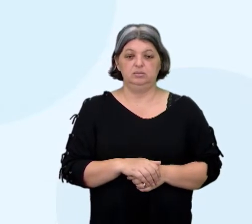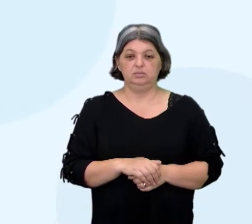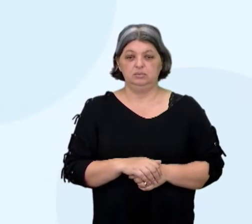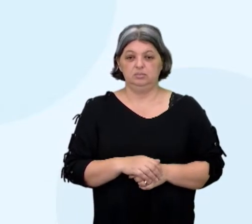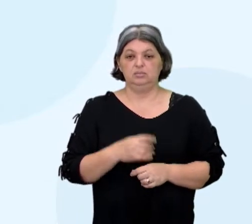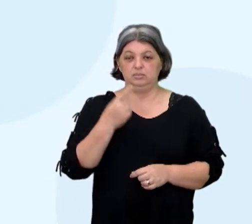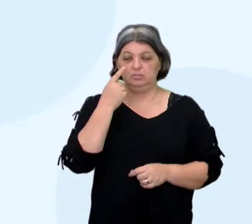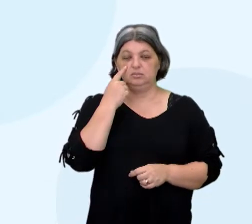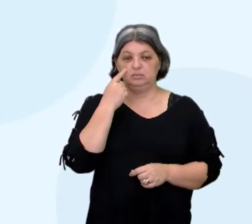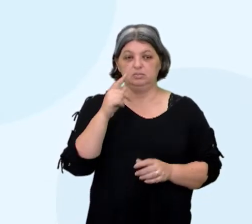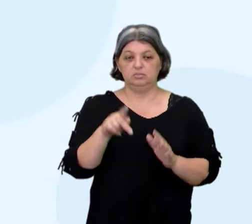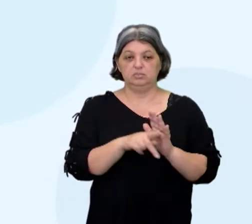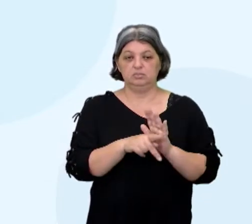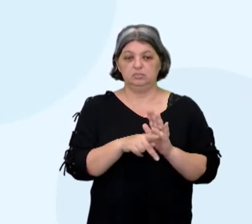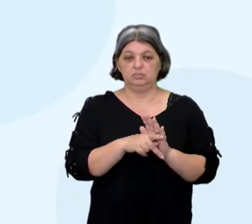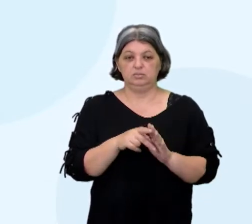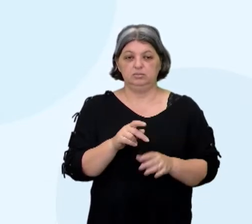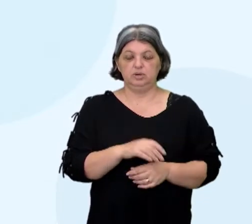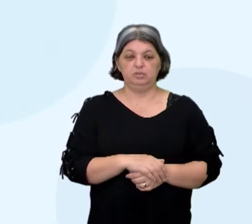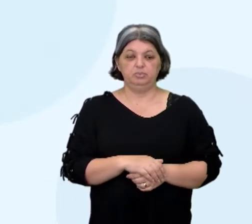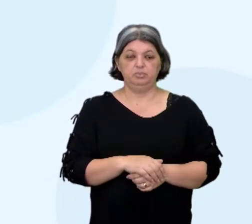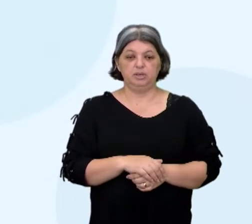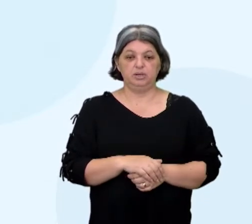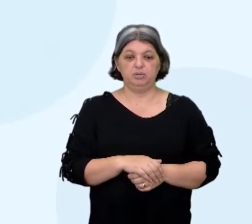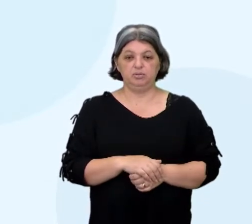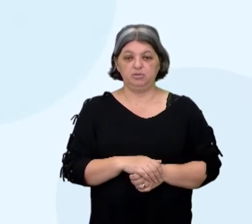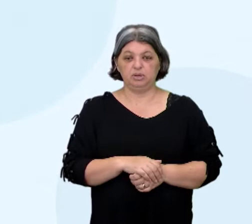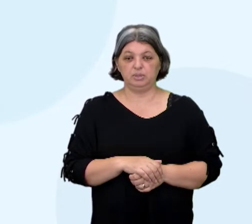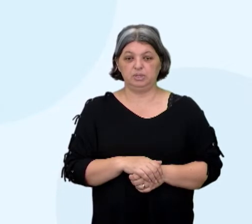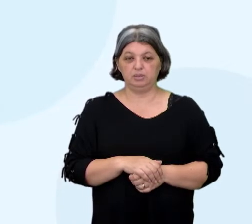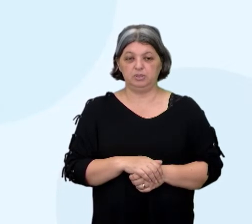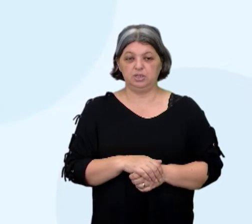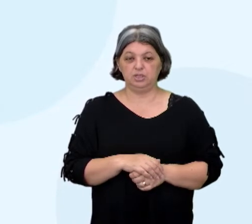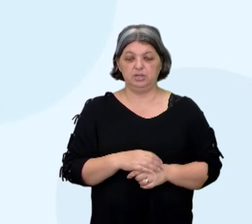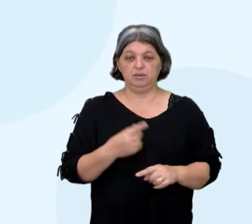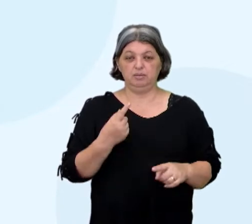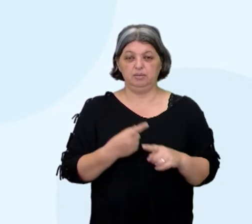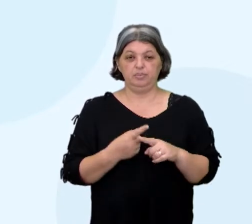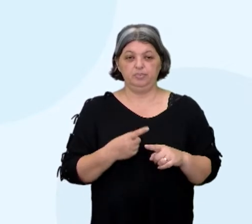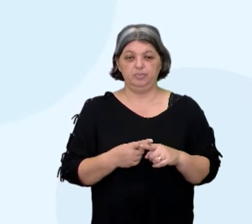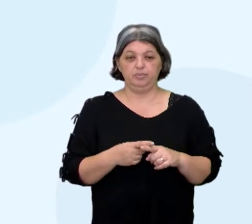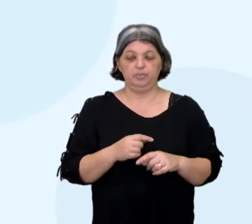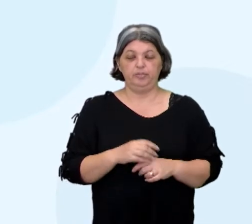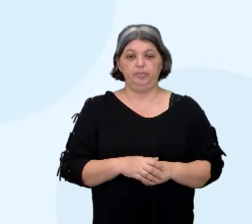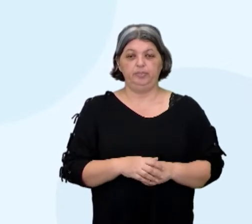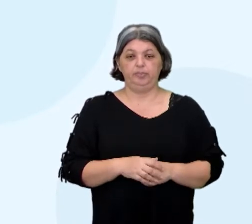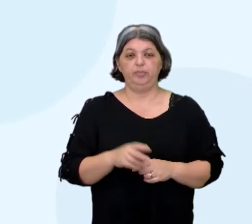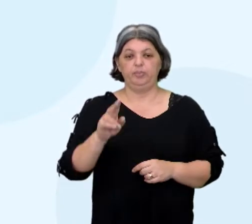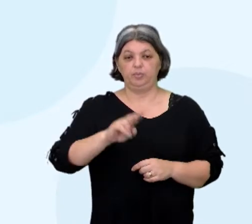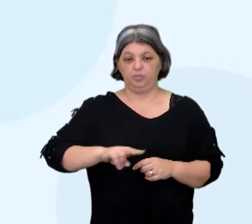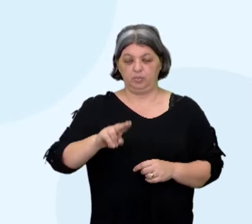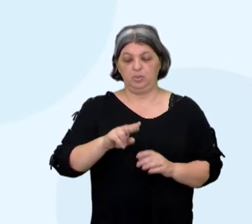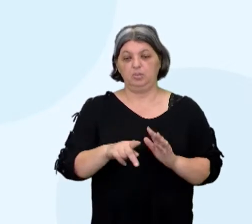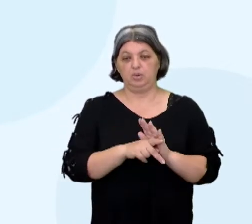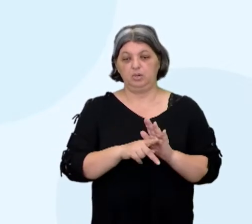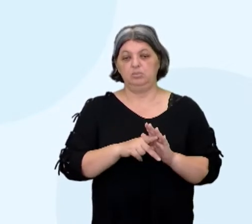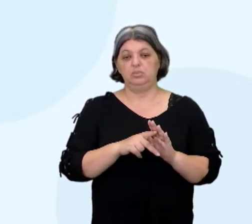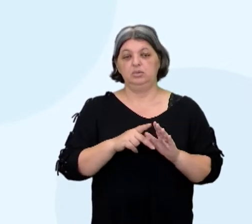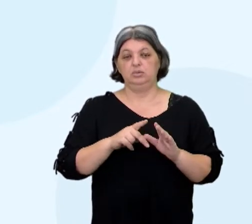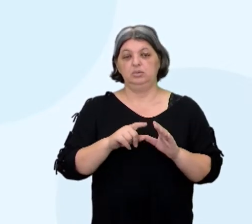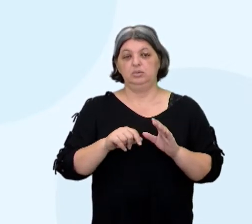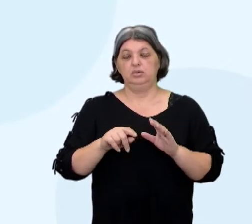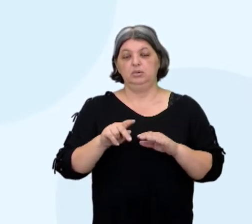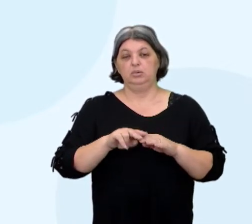de vibrações emitidas pelo terremoto, etc. A sismologia também utiliza as ondas emitidas